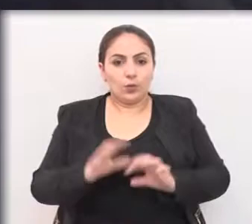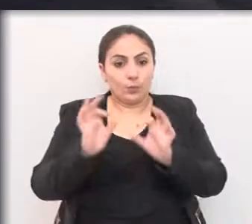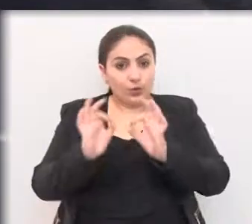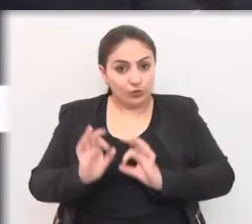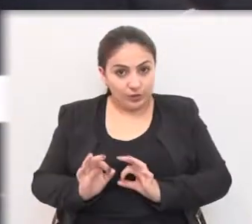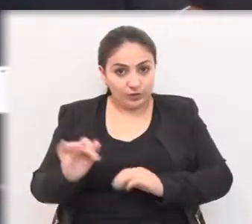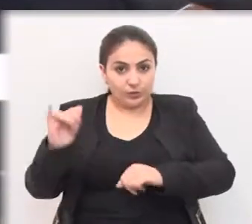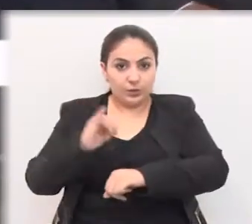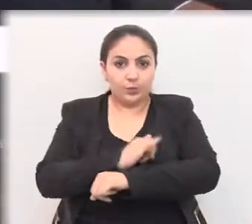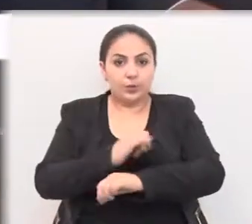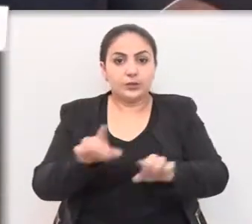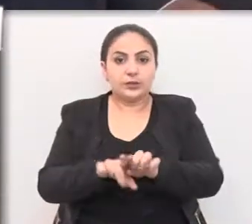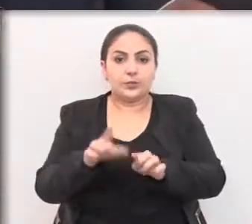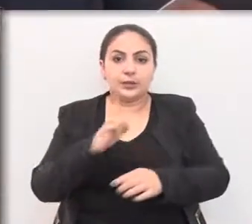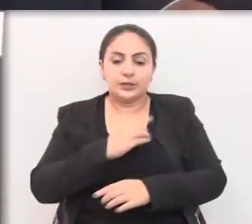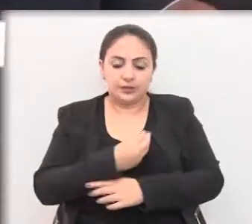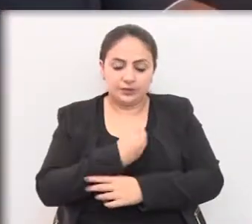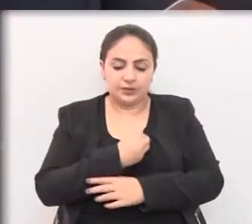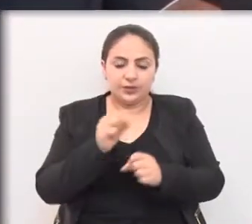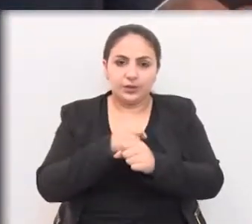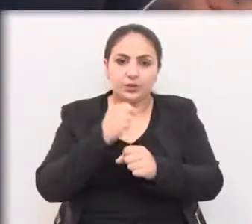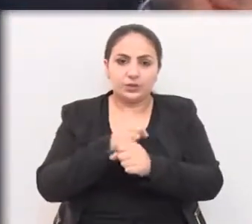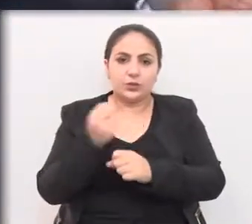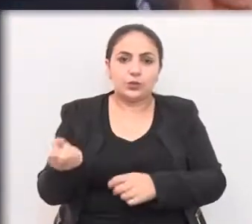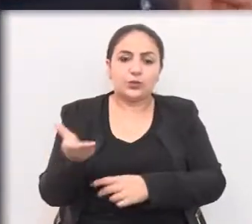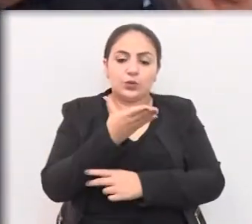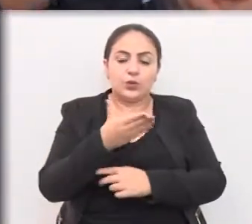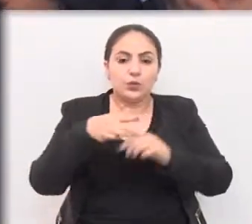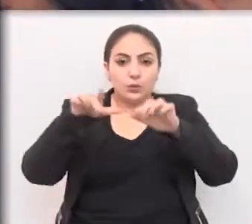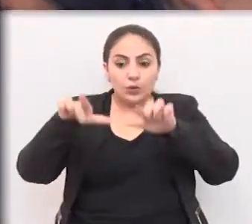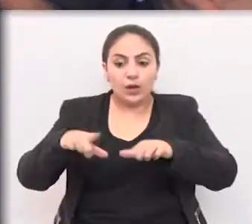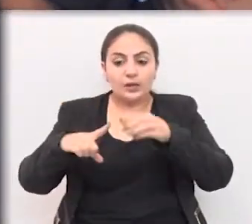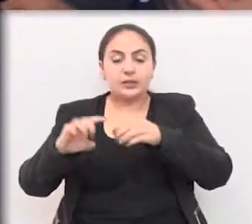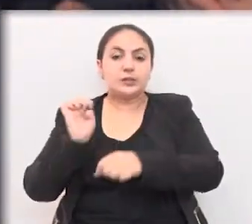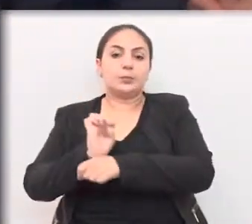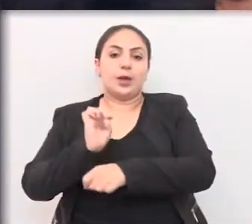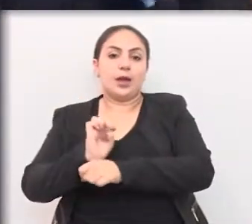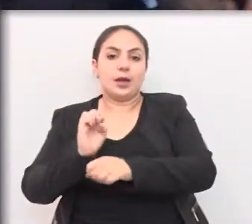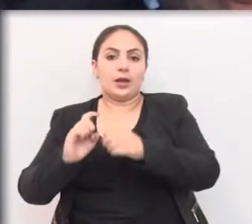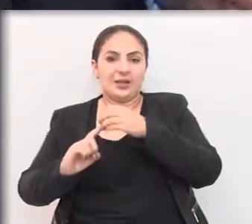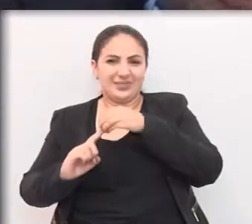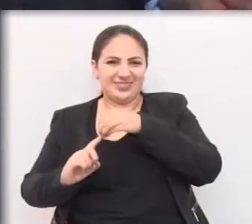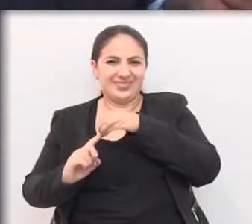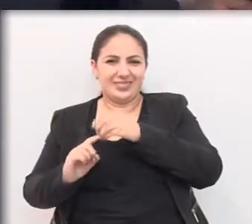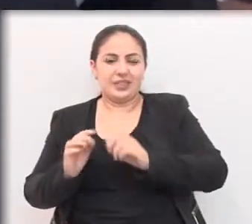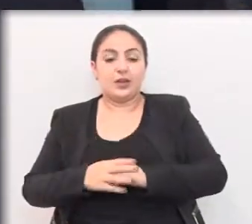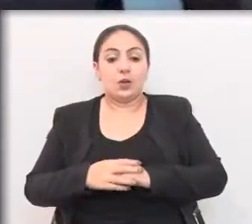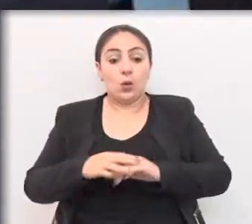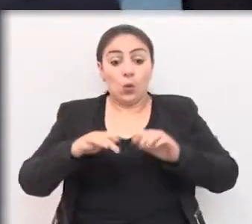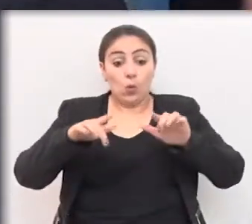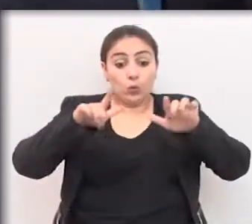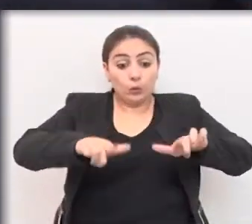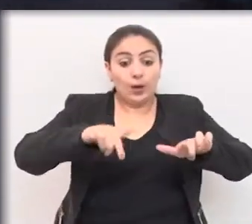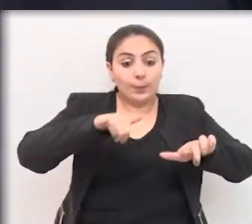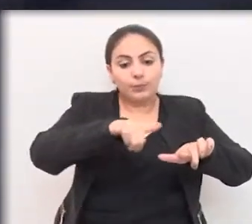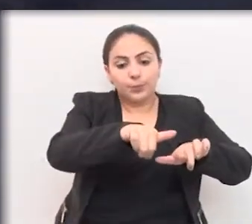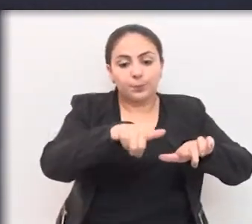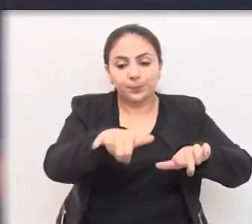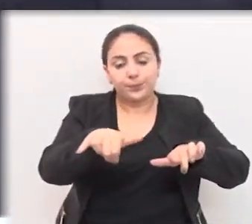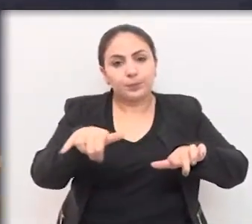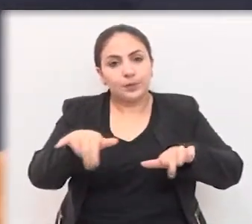projeto do aeroporto inclui ainda a construção de um novo terminal de passageiros, um pátio para aeronaves,